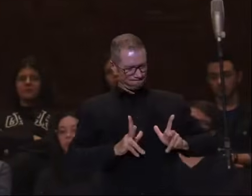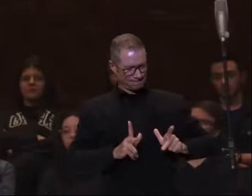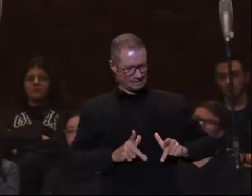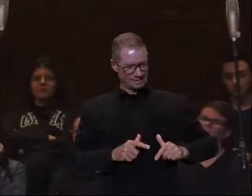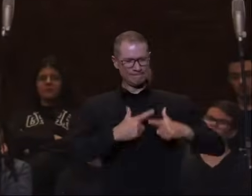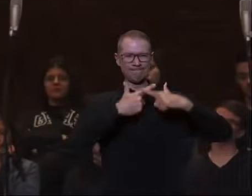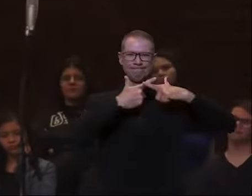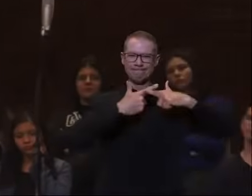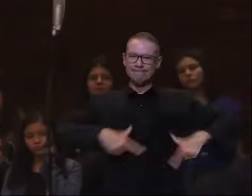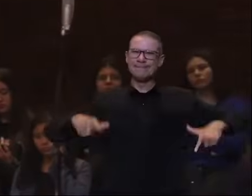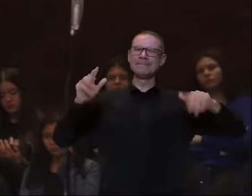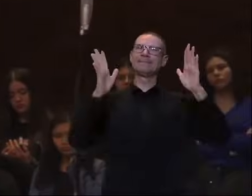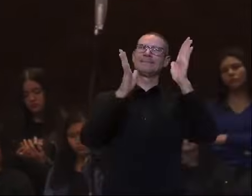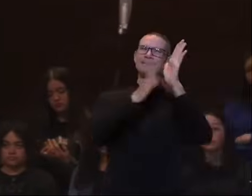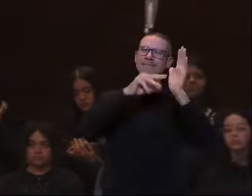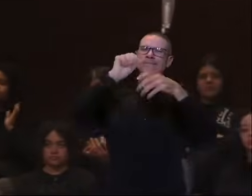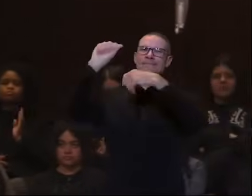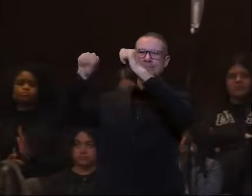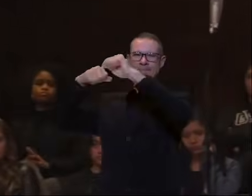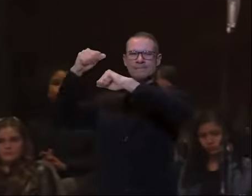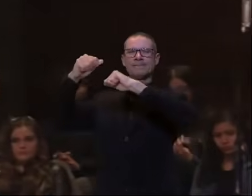aleluia.